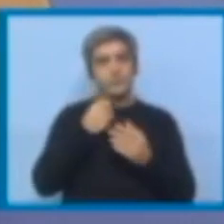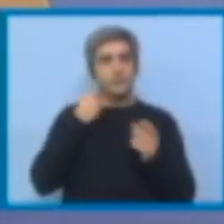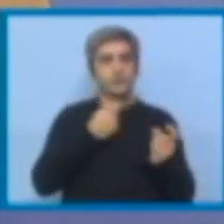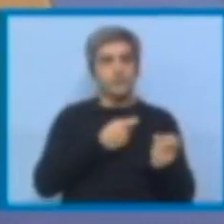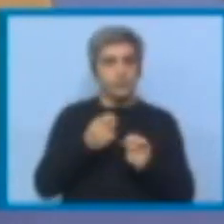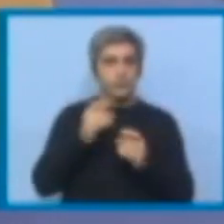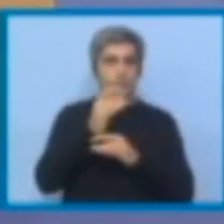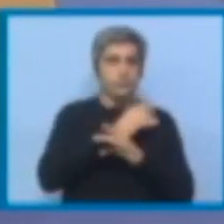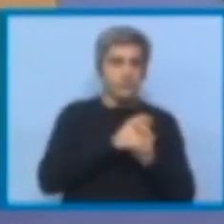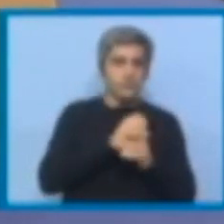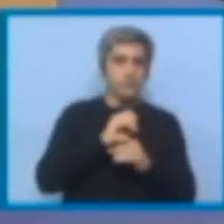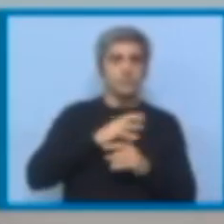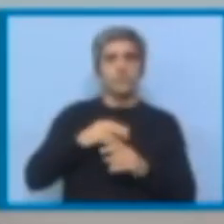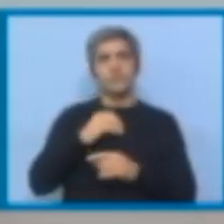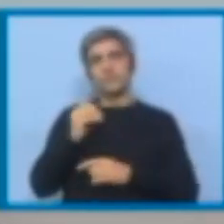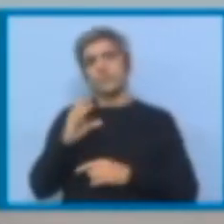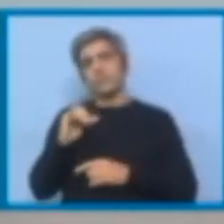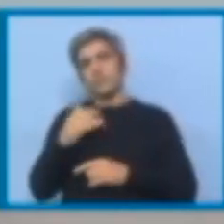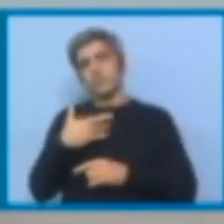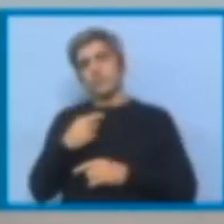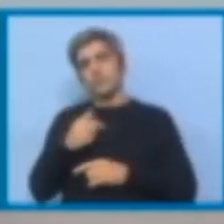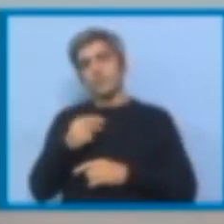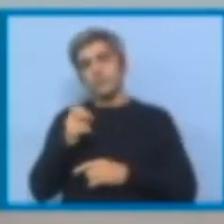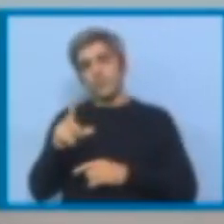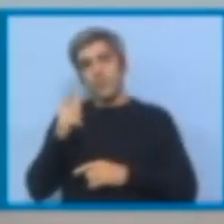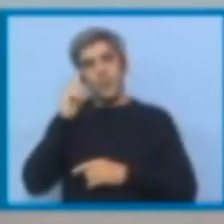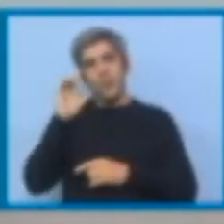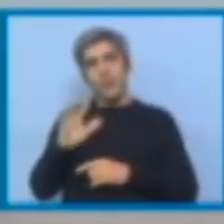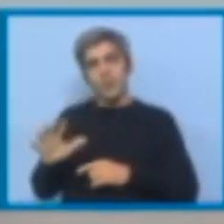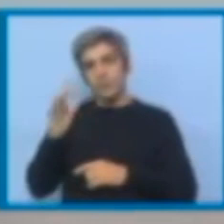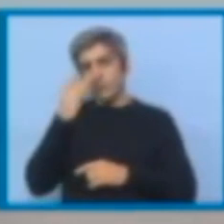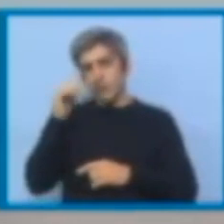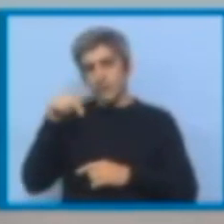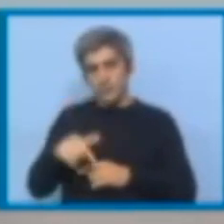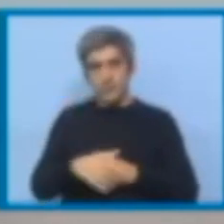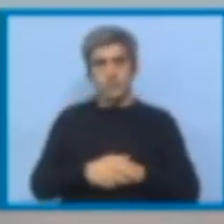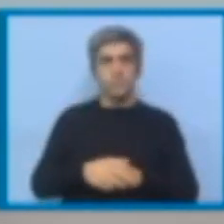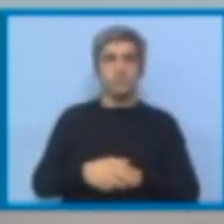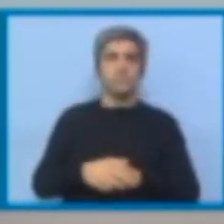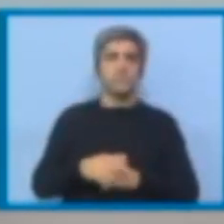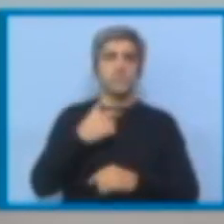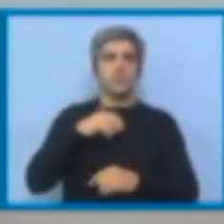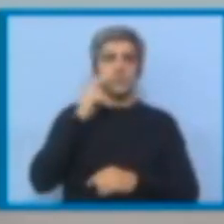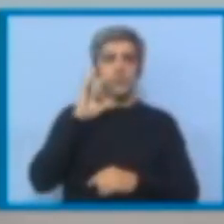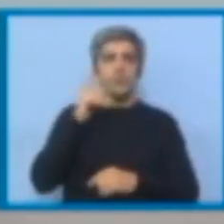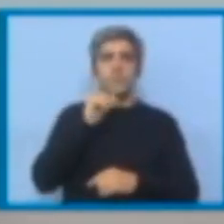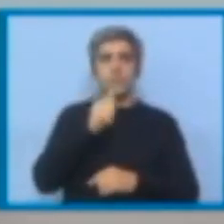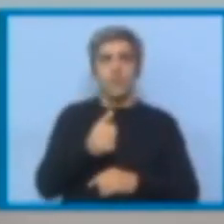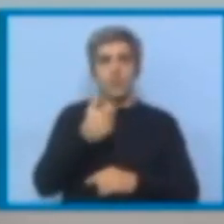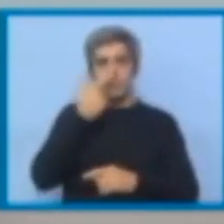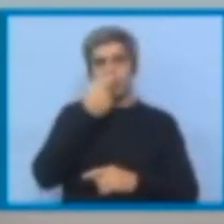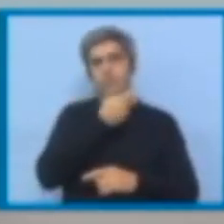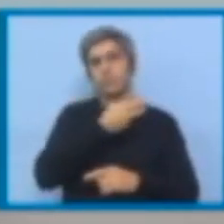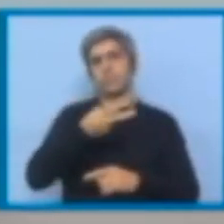terrorismo na Europa ou no mundo ocidental e a mortes na Ásia ou na África, não é? Nós vemos que quando morrem dezenas ou